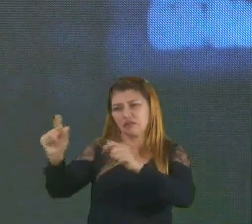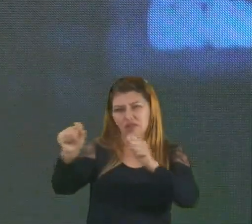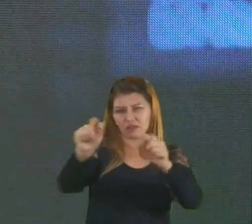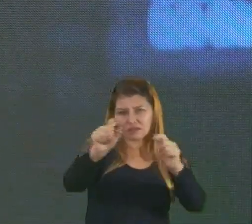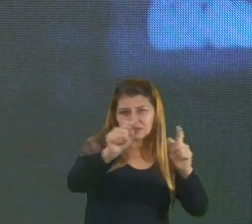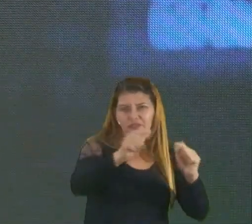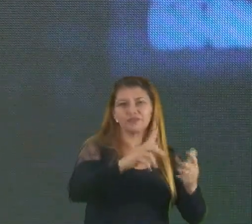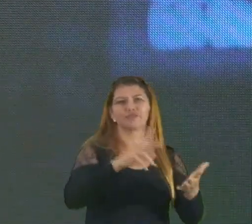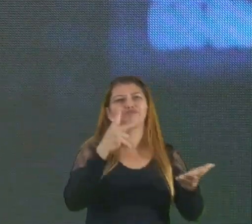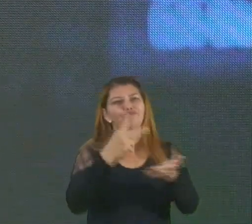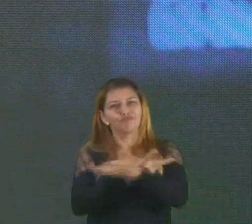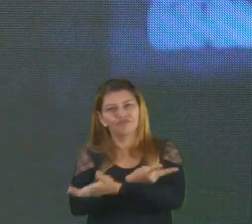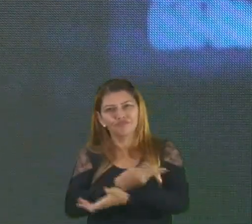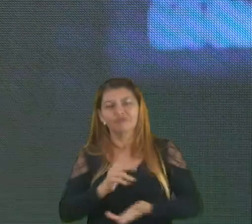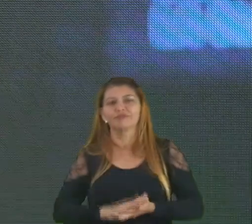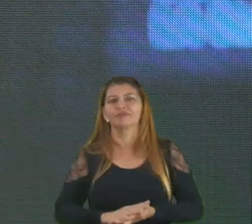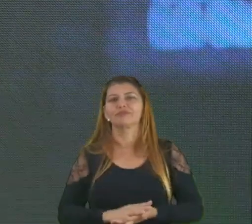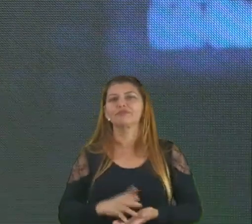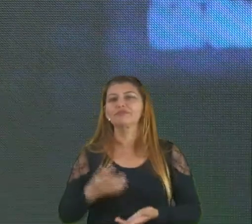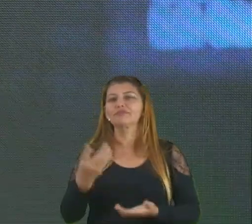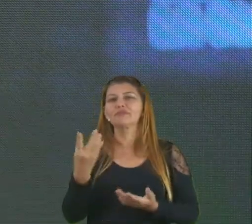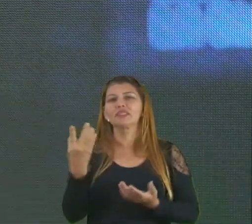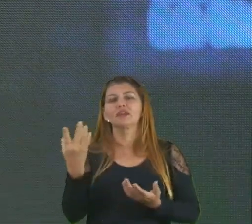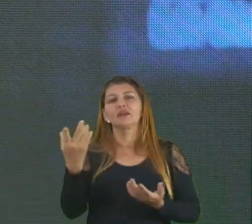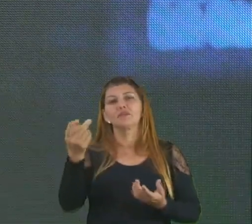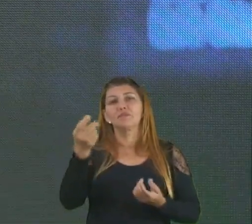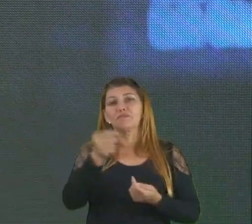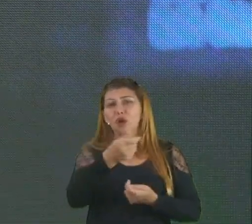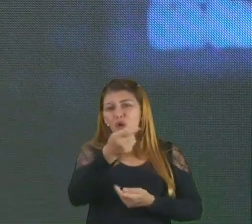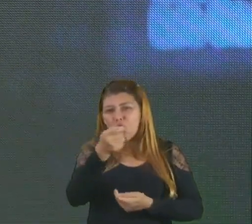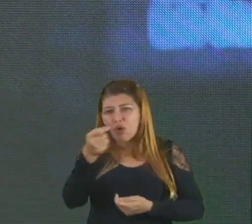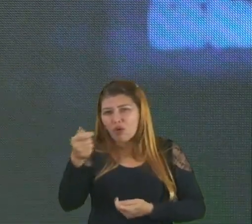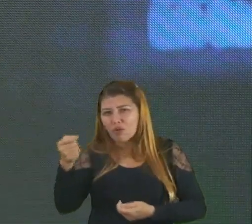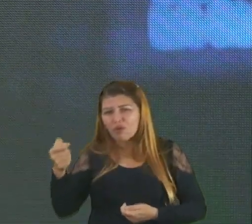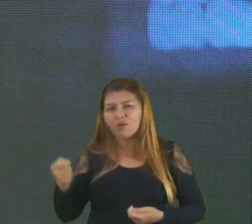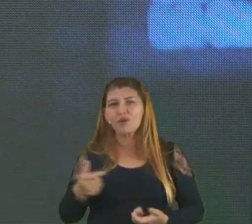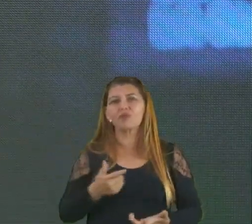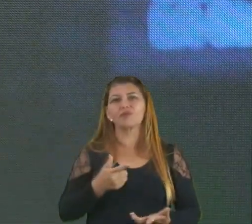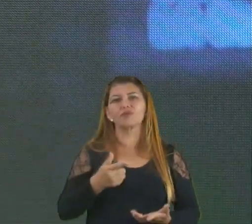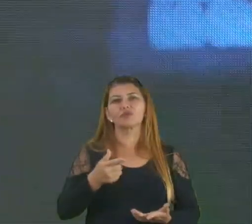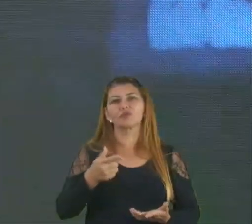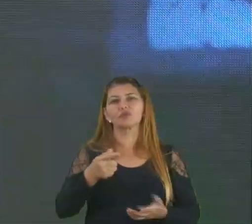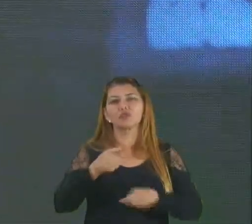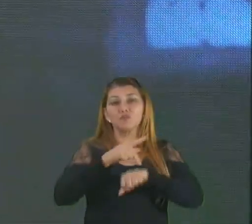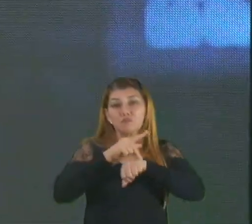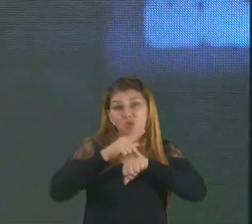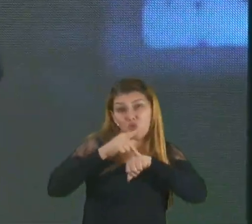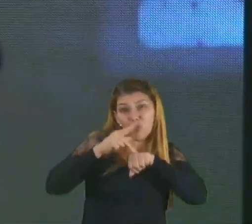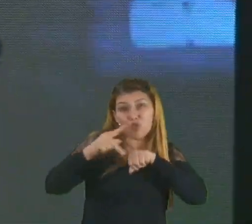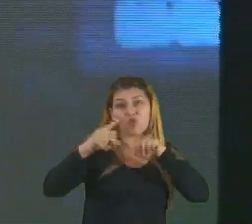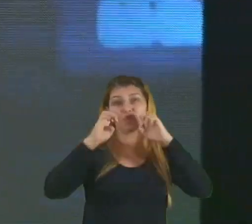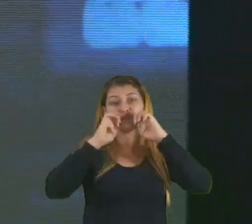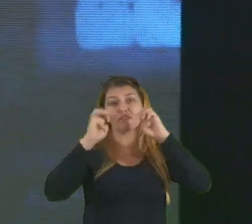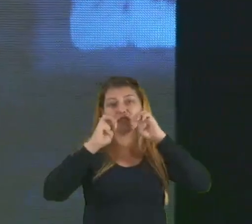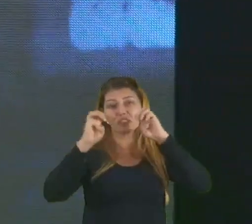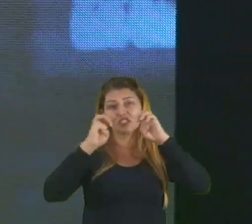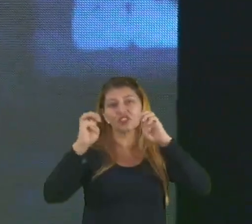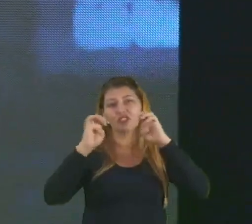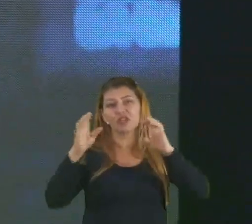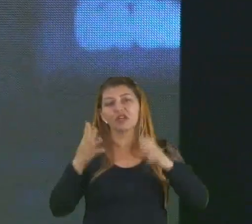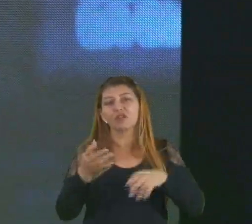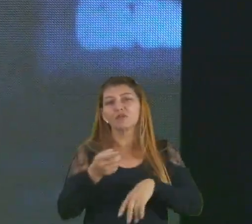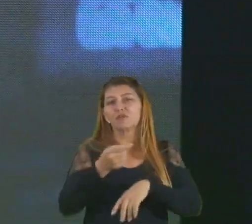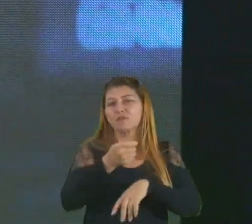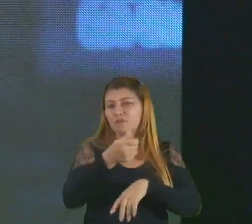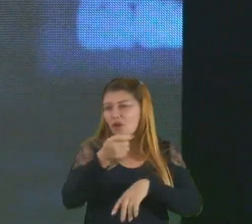enganados. Eu vou repetir, não são poucos que estão comprando um evangelho aguado, um evangelho